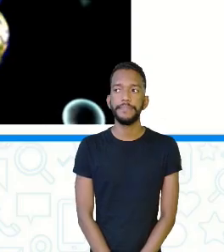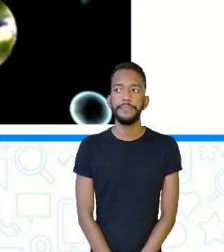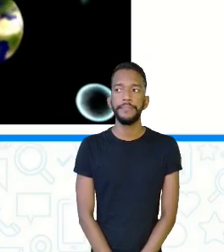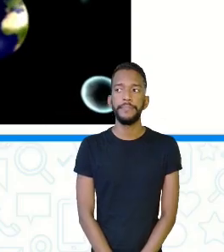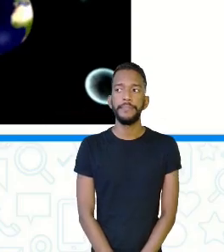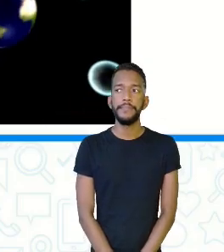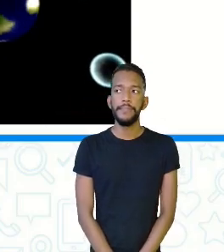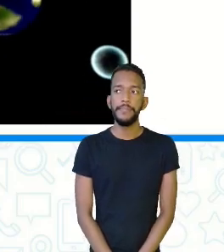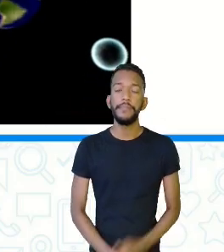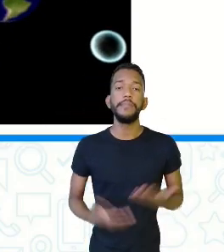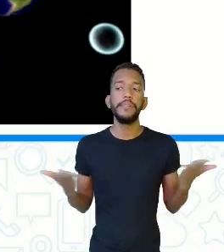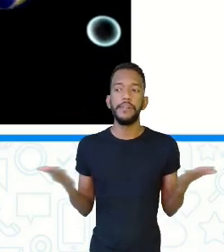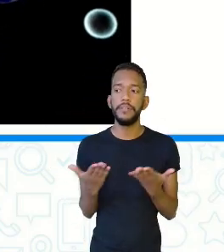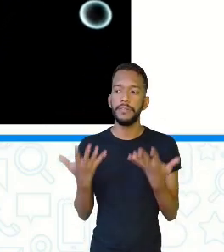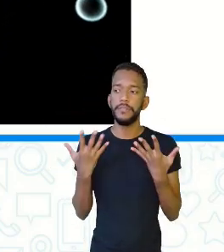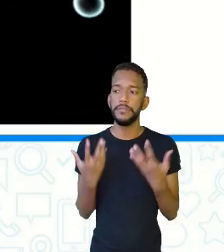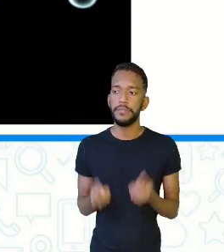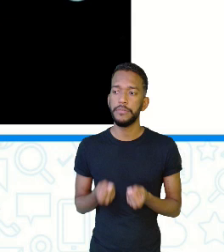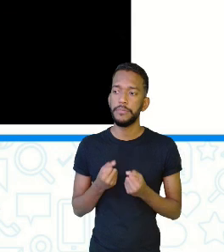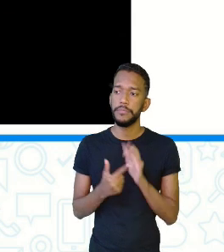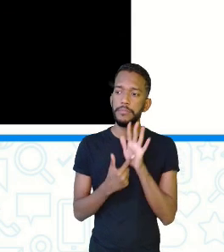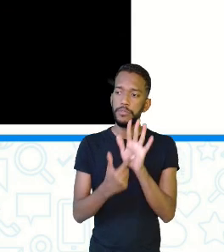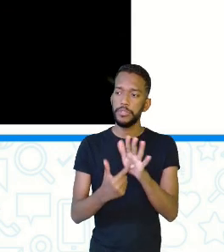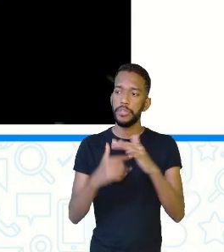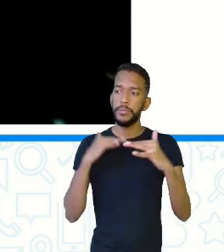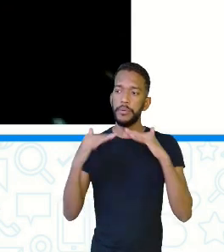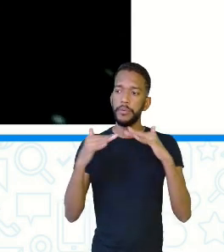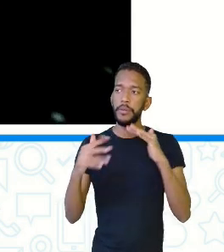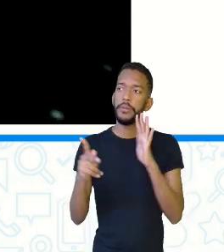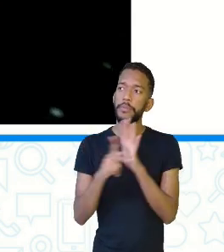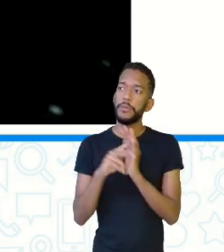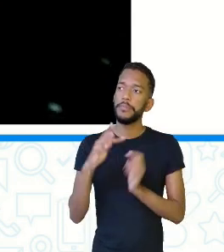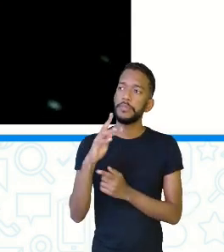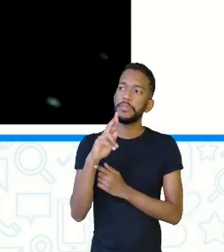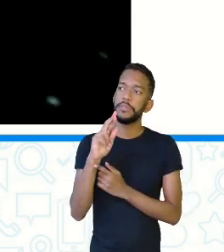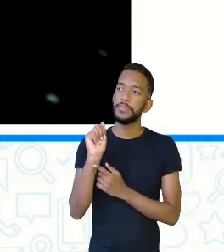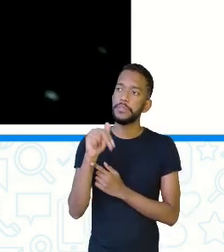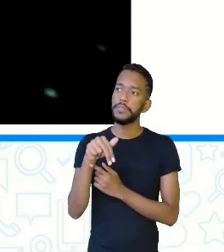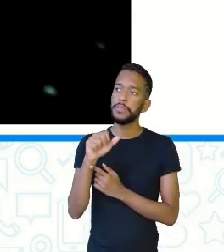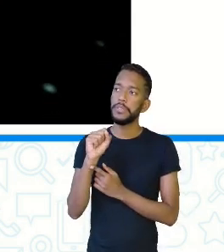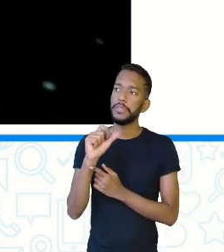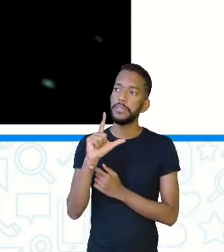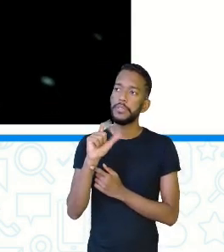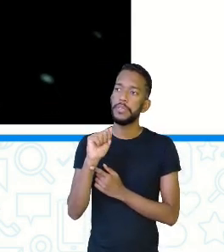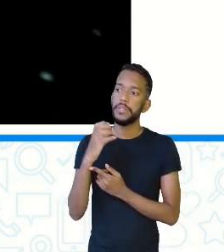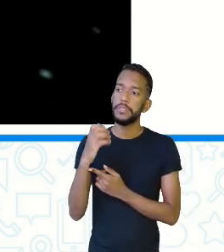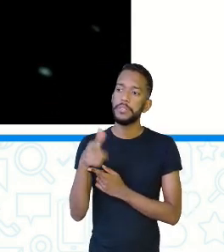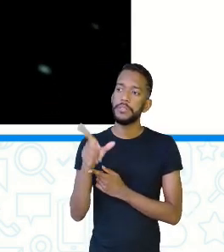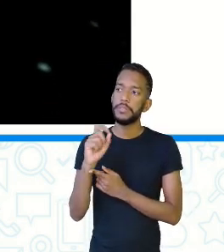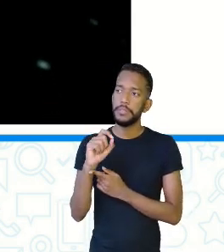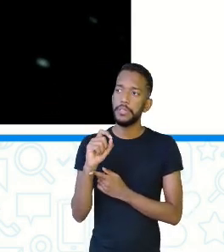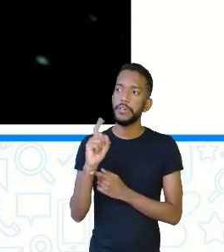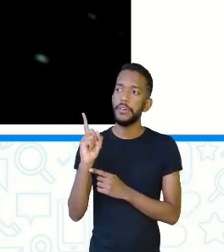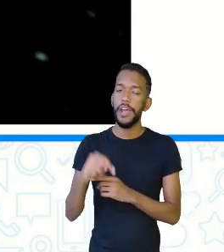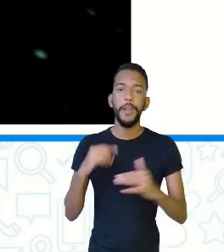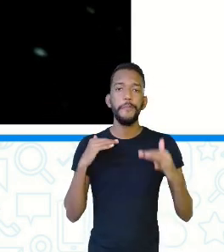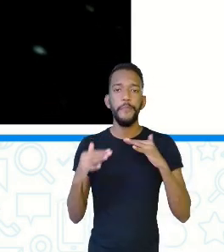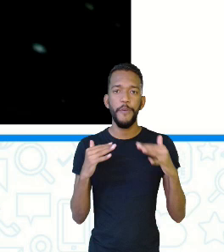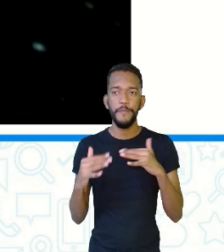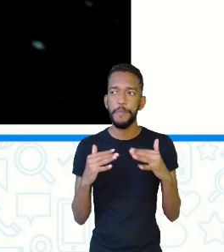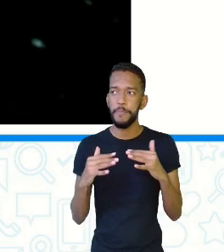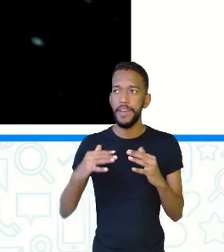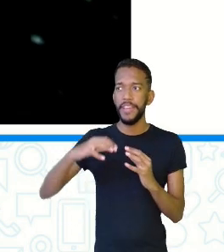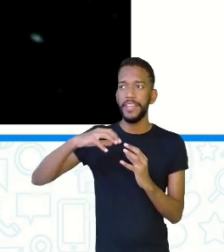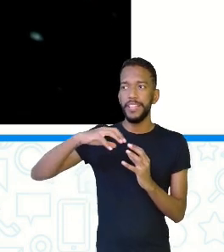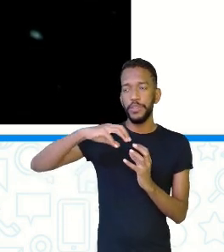E aí, agora vamos falar um pouquinho do movimento de translação. O movimento de translação é o movimento que a